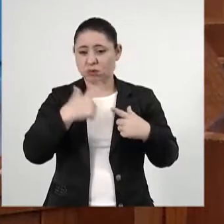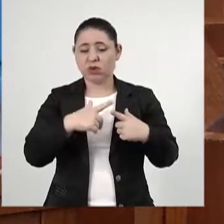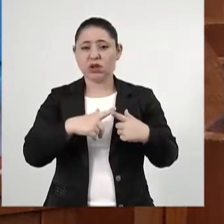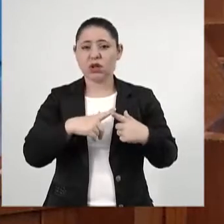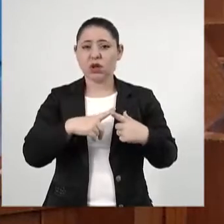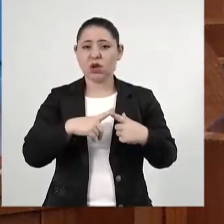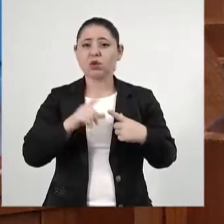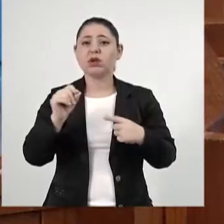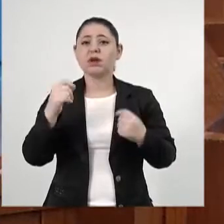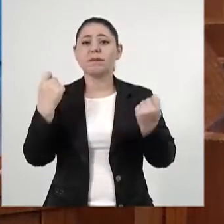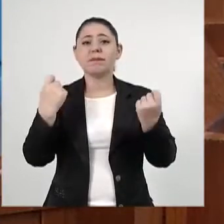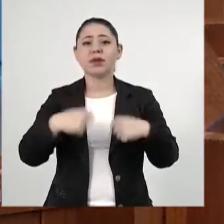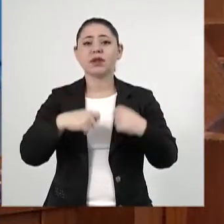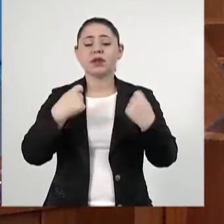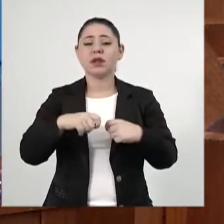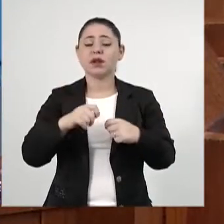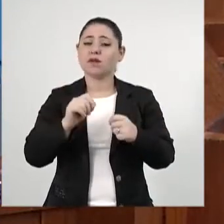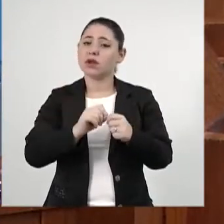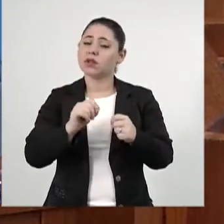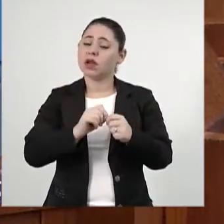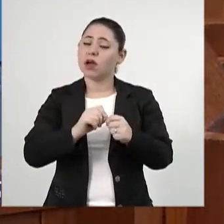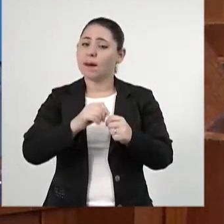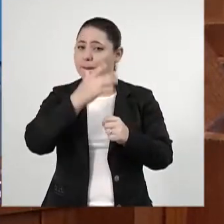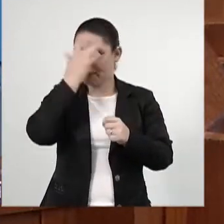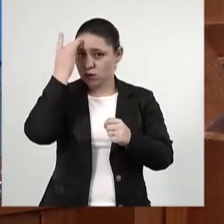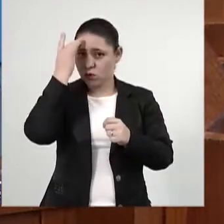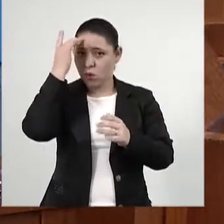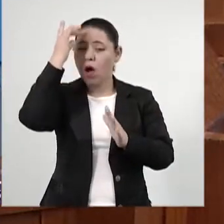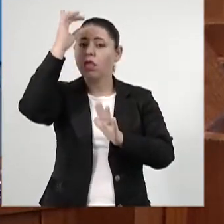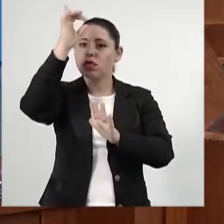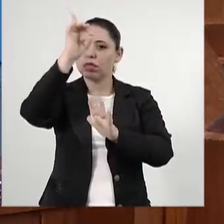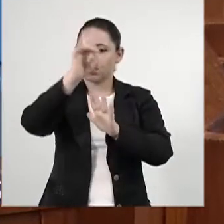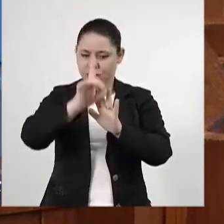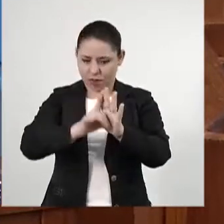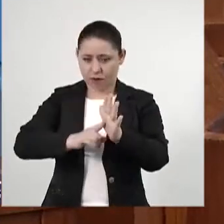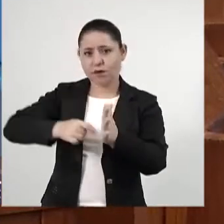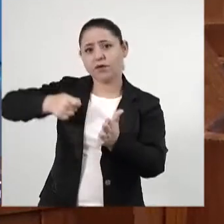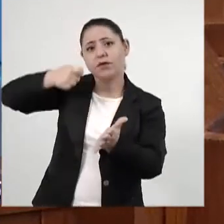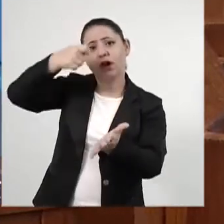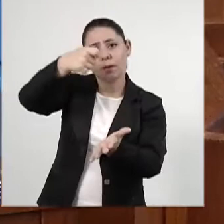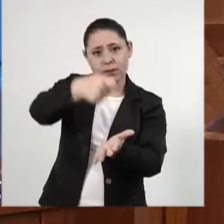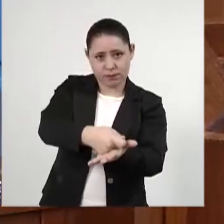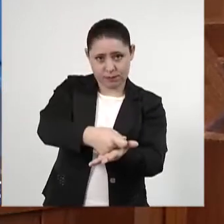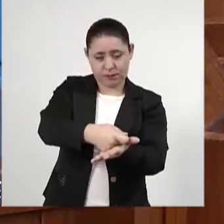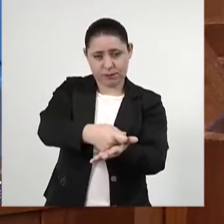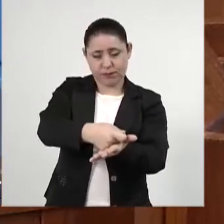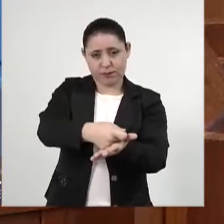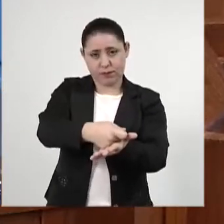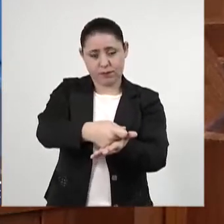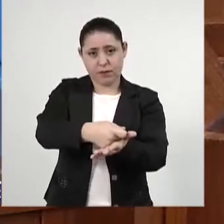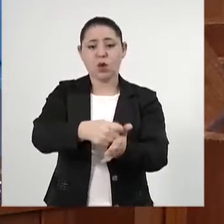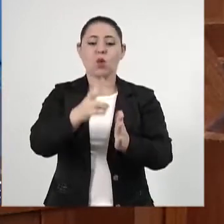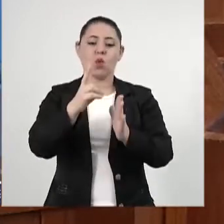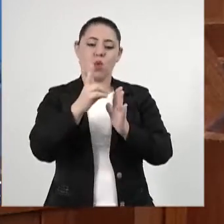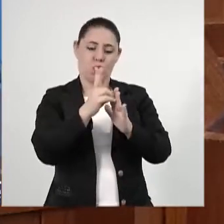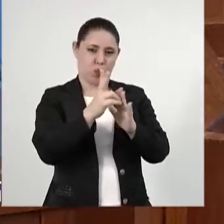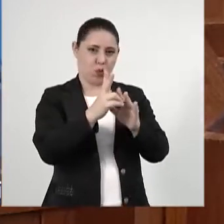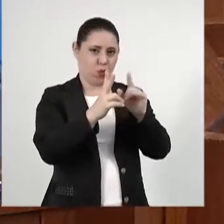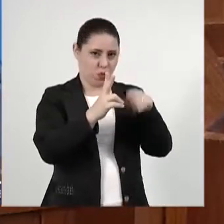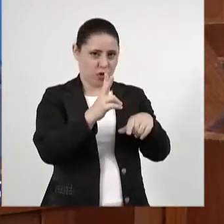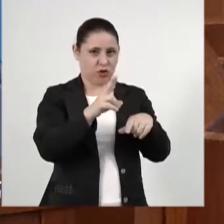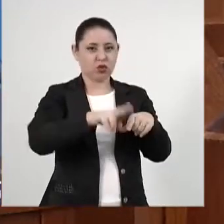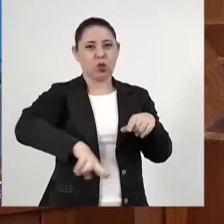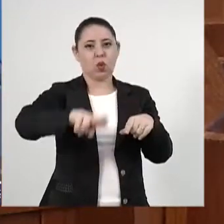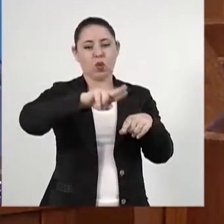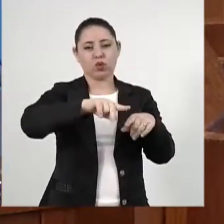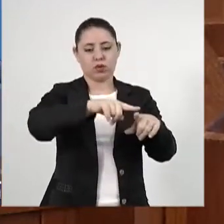tem que fazer com as pessoas é dar deveres e obrigação. O índio, ele usa